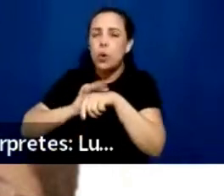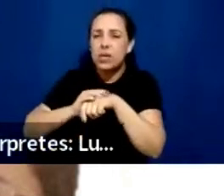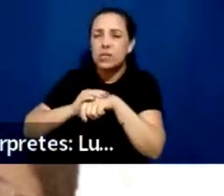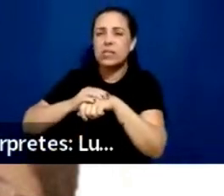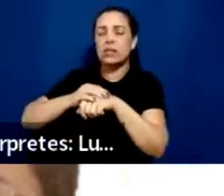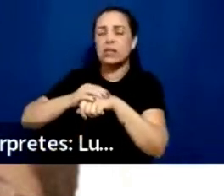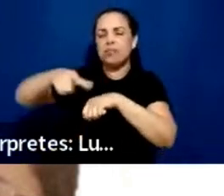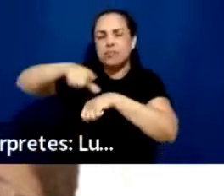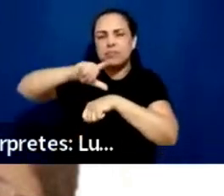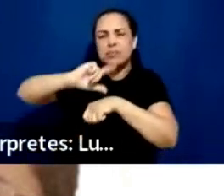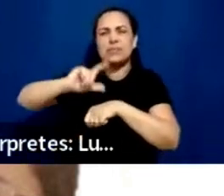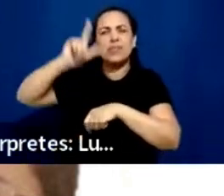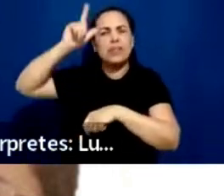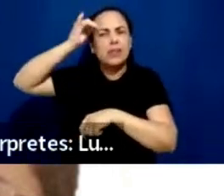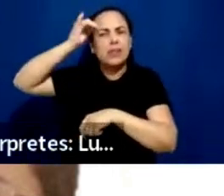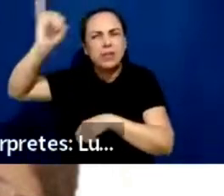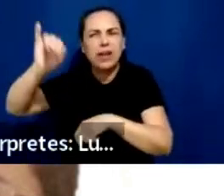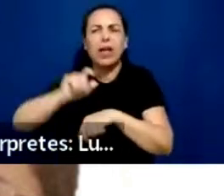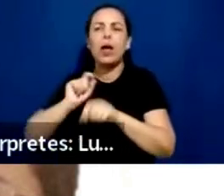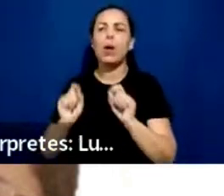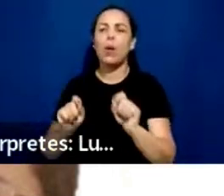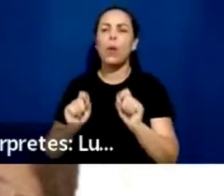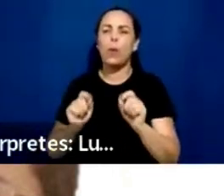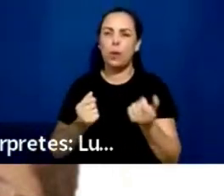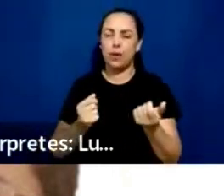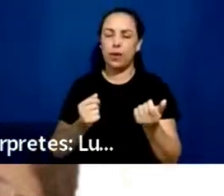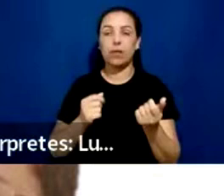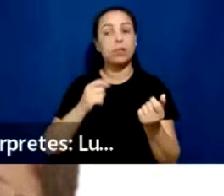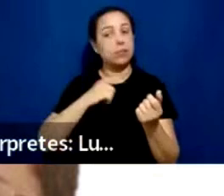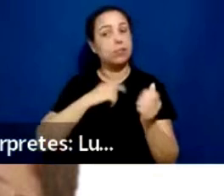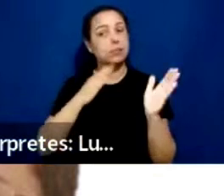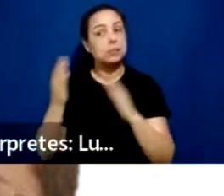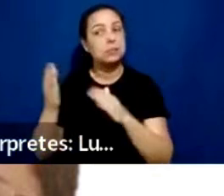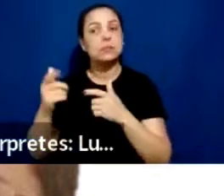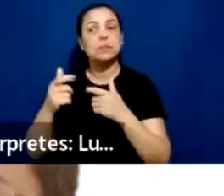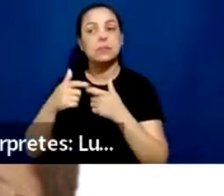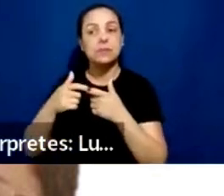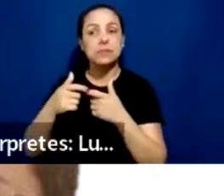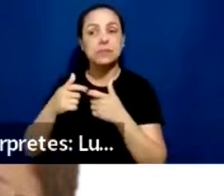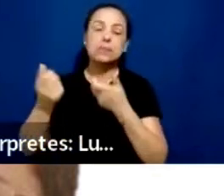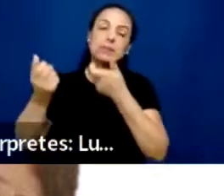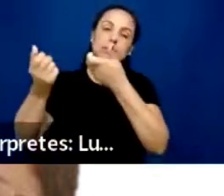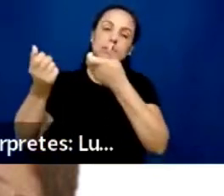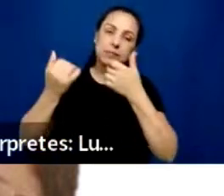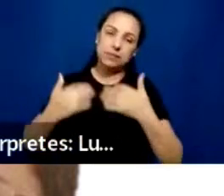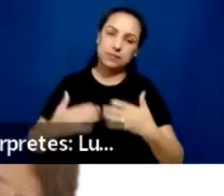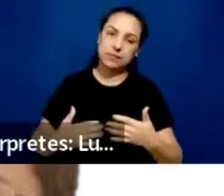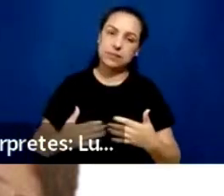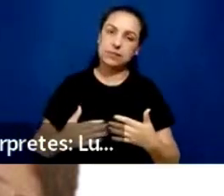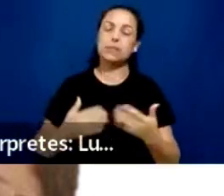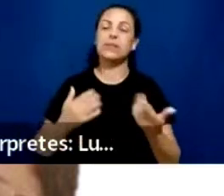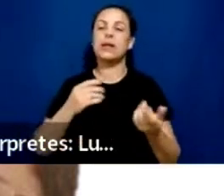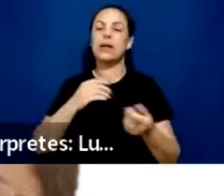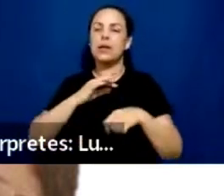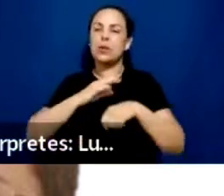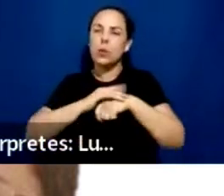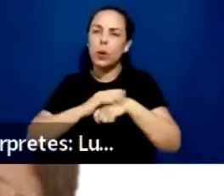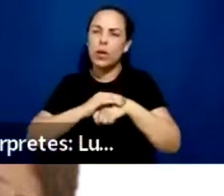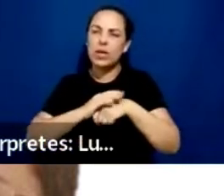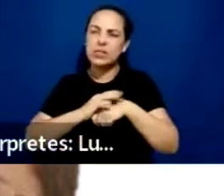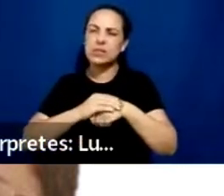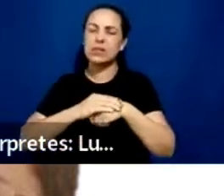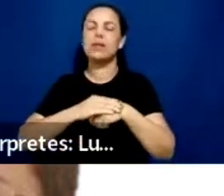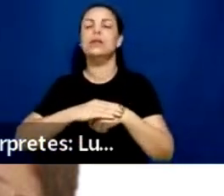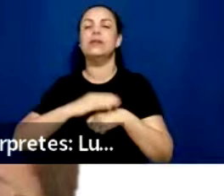especial o câncer coloretal, é o morfologista do sangue vivo, que é o Dr. Cleuber Borges. E o que ele é? Ele